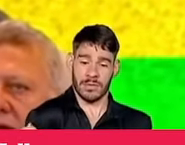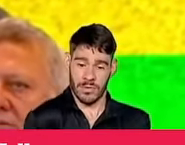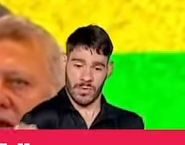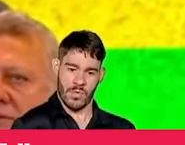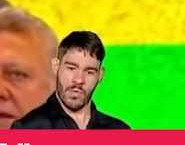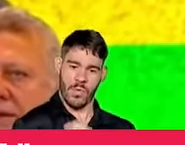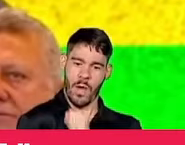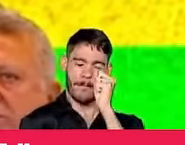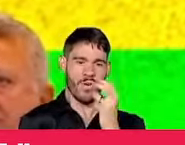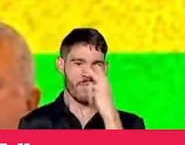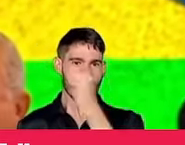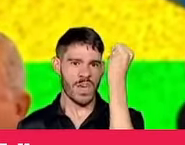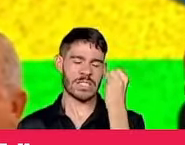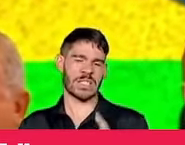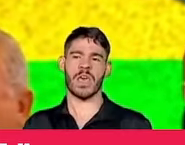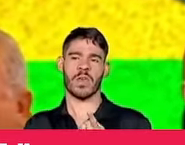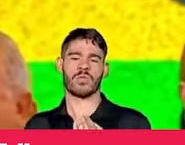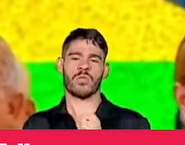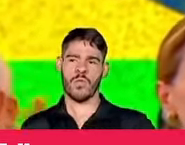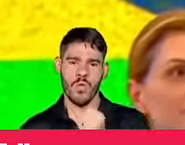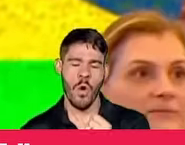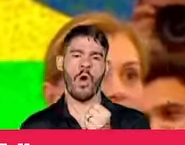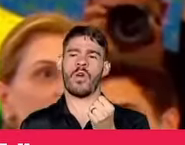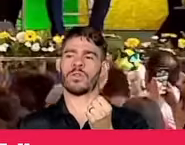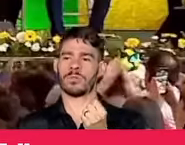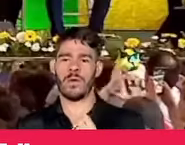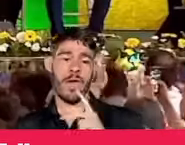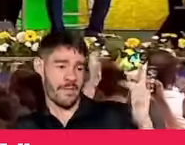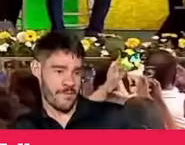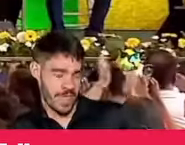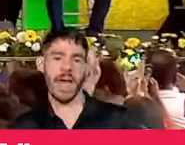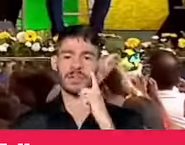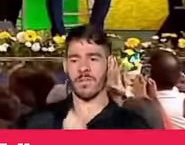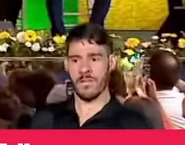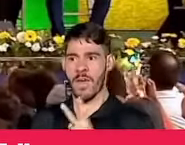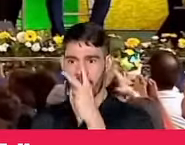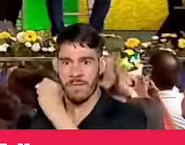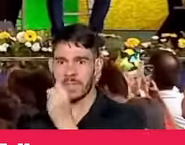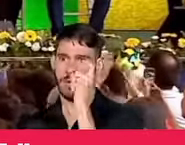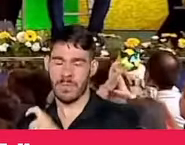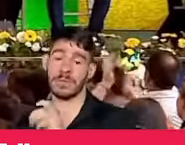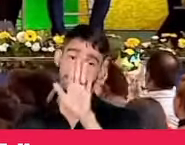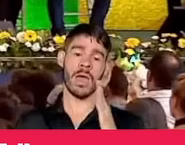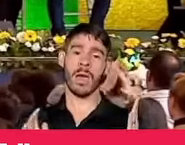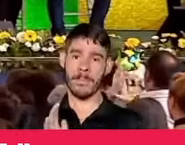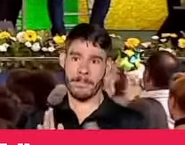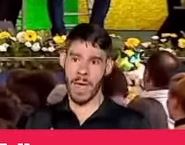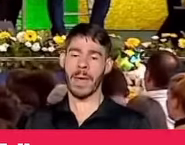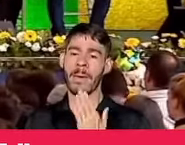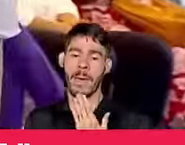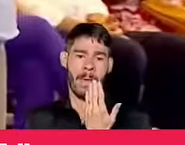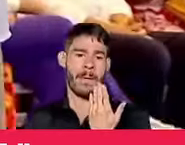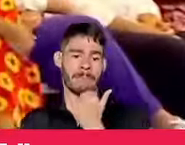o amor venceu o ódio, a verdade venceu a mentira. Portanto, Eduardo, parabéns. Agora pare de me